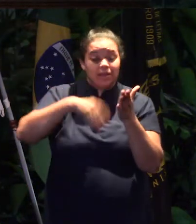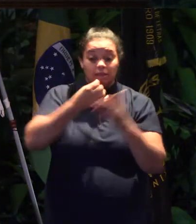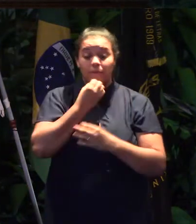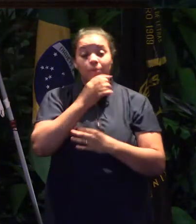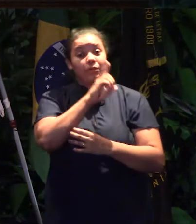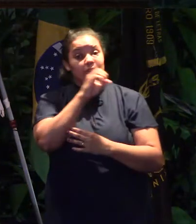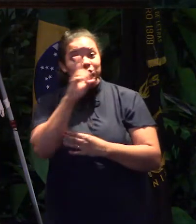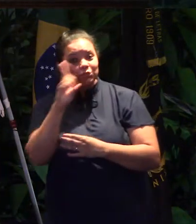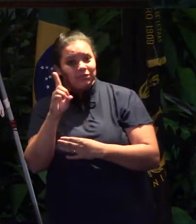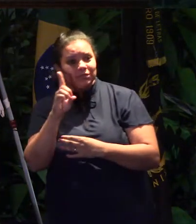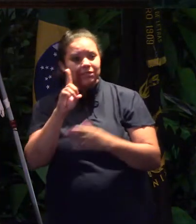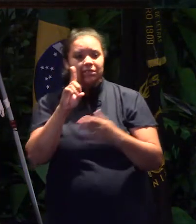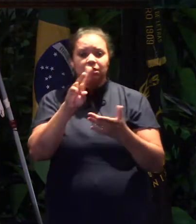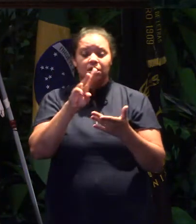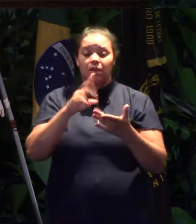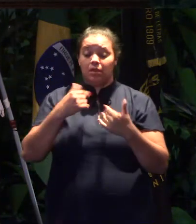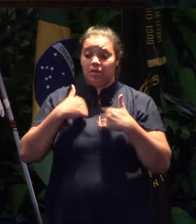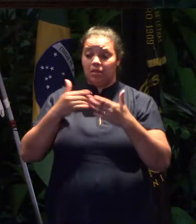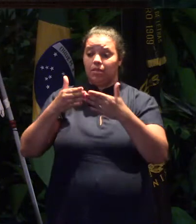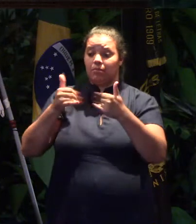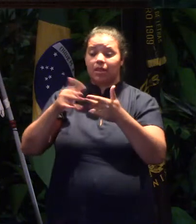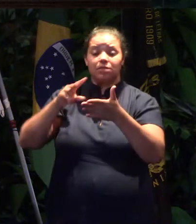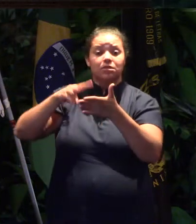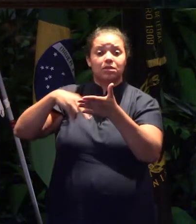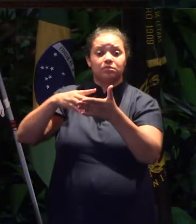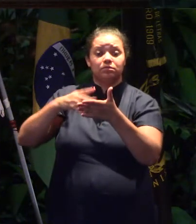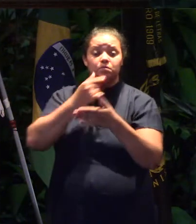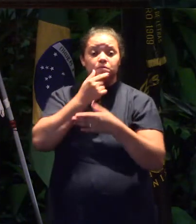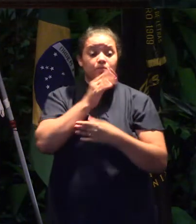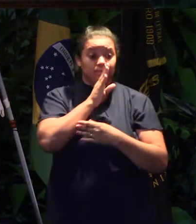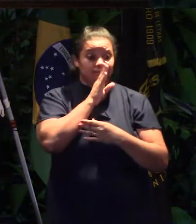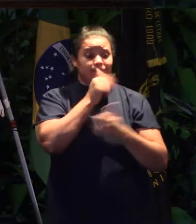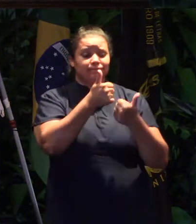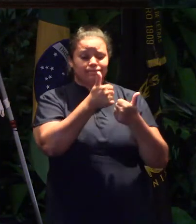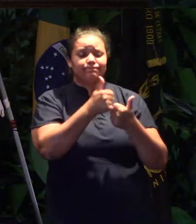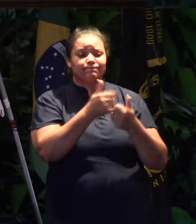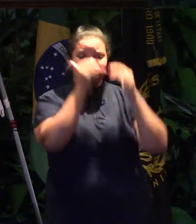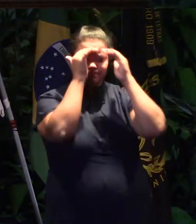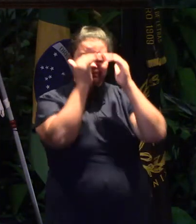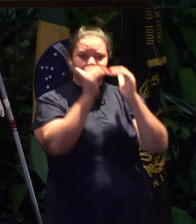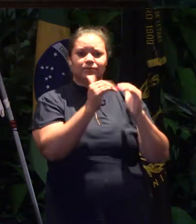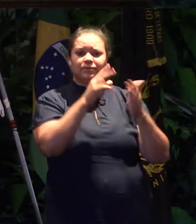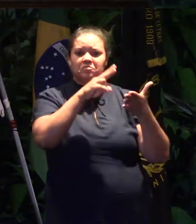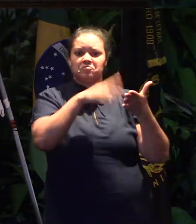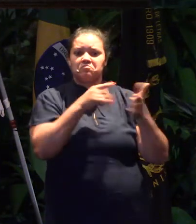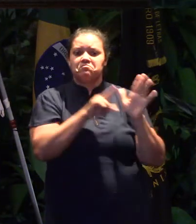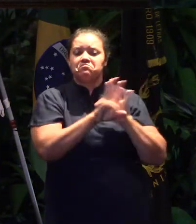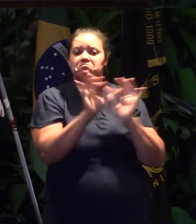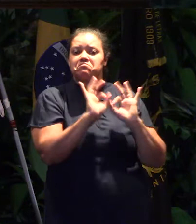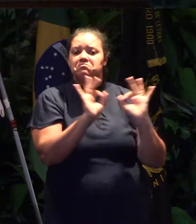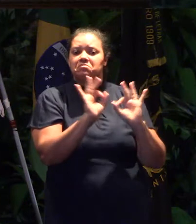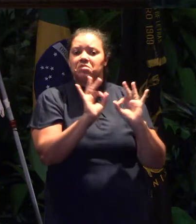dia, lia o que fosse pedido, sem fazer qualquer comentário, nem sobre o texto, nem sobre nada mais,